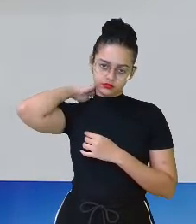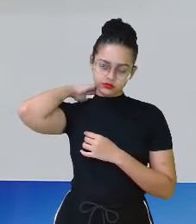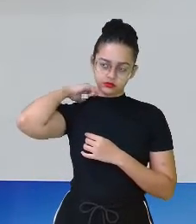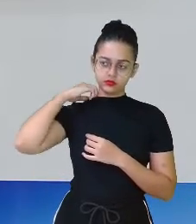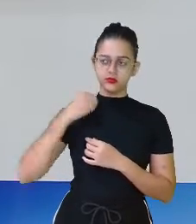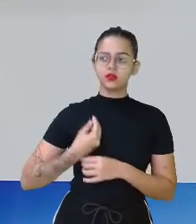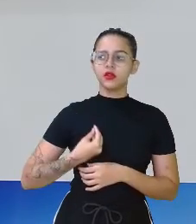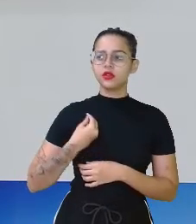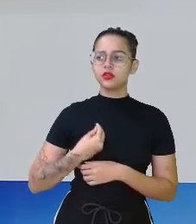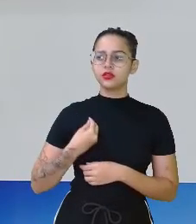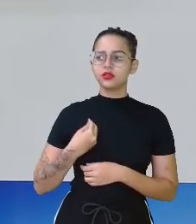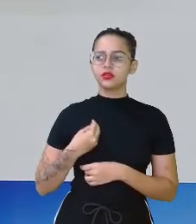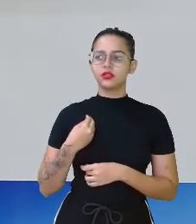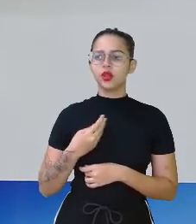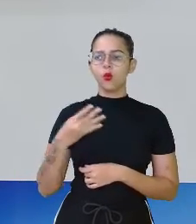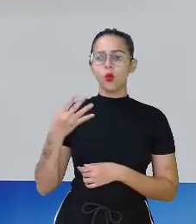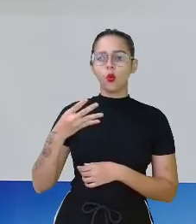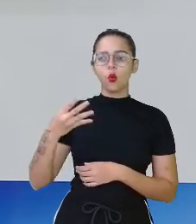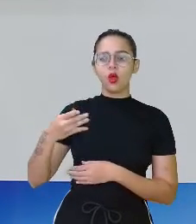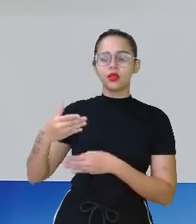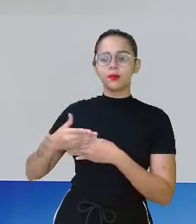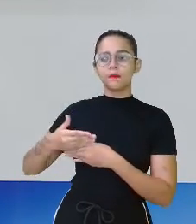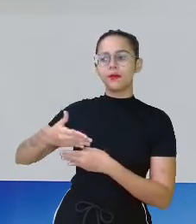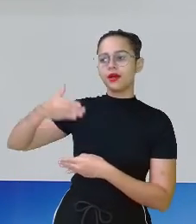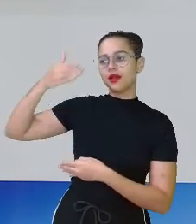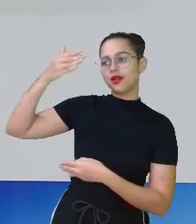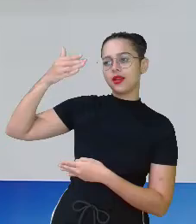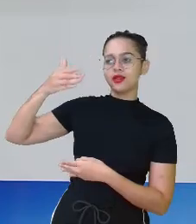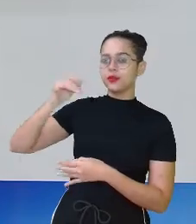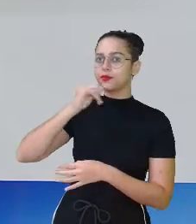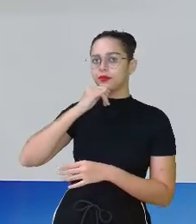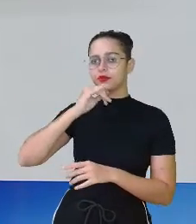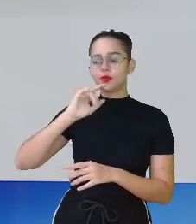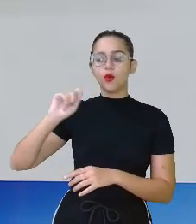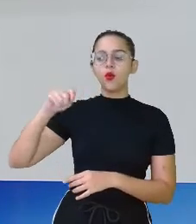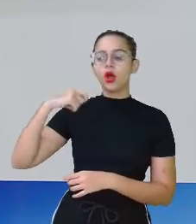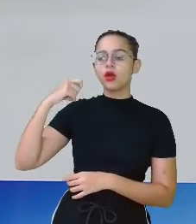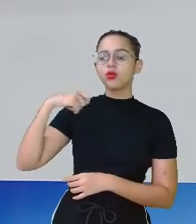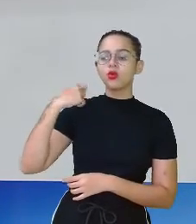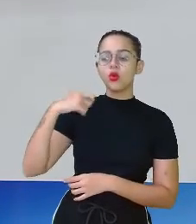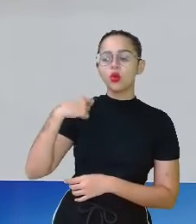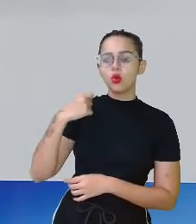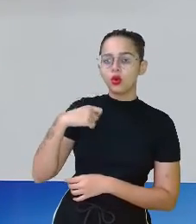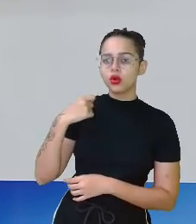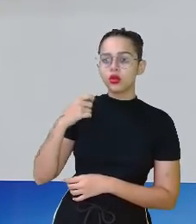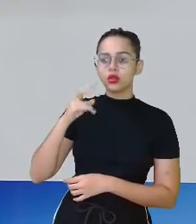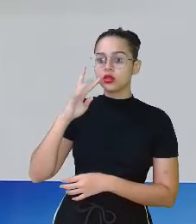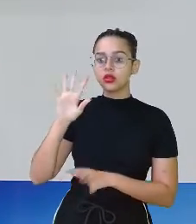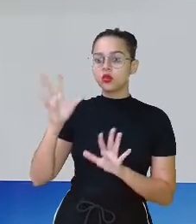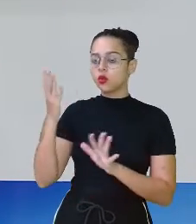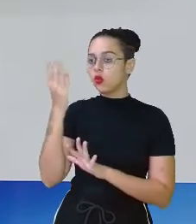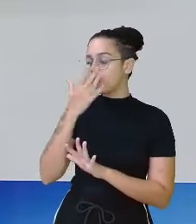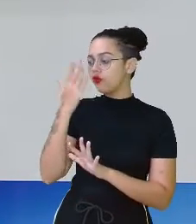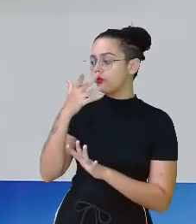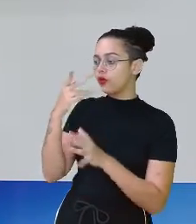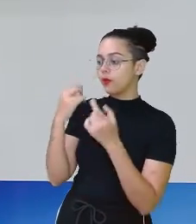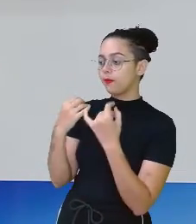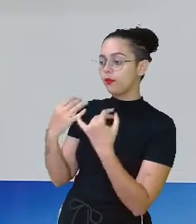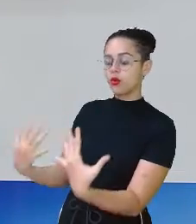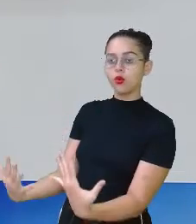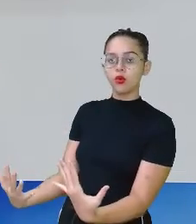Existia aquela chamada quarta parede, que era como se os atores, né, em cena nem vissem o público. Sim, né? sim.